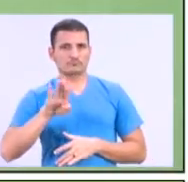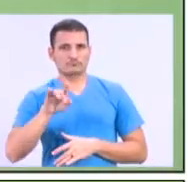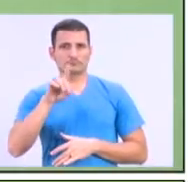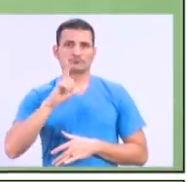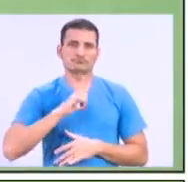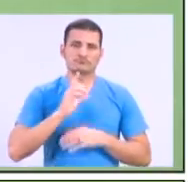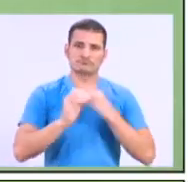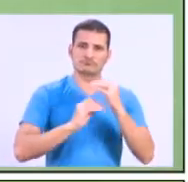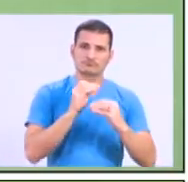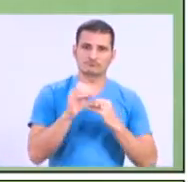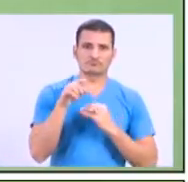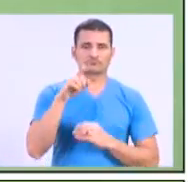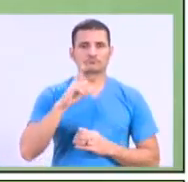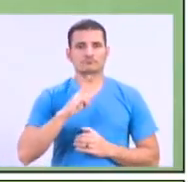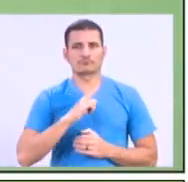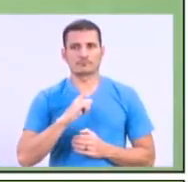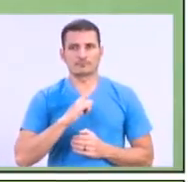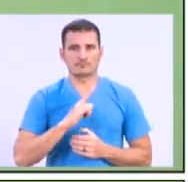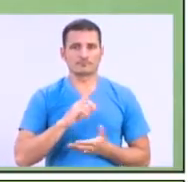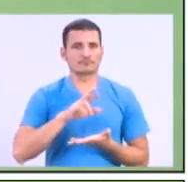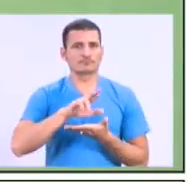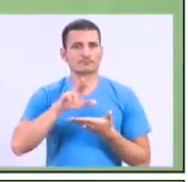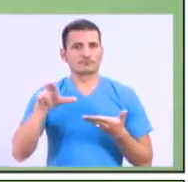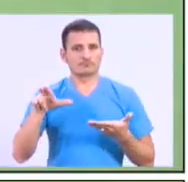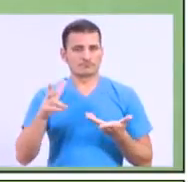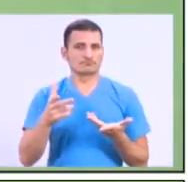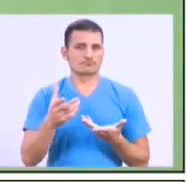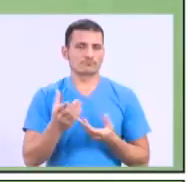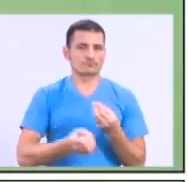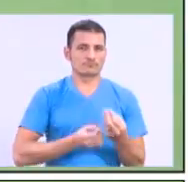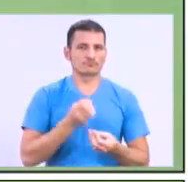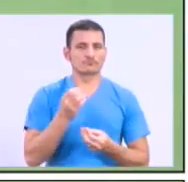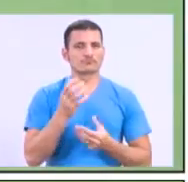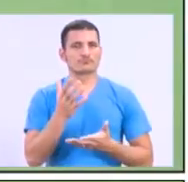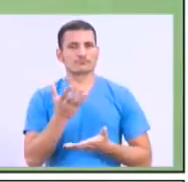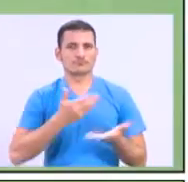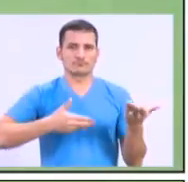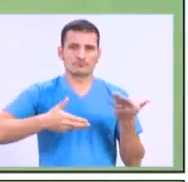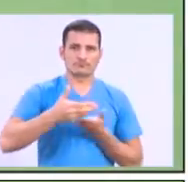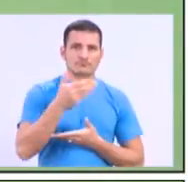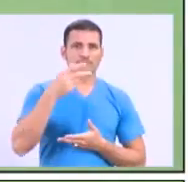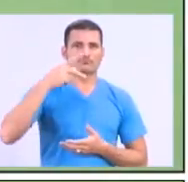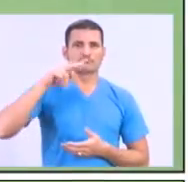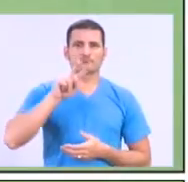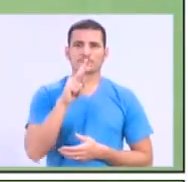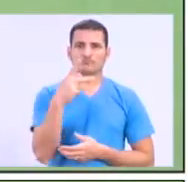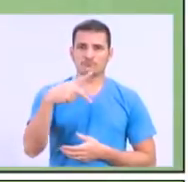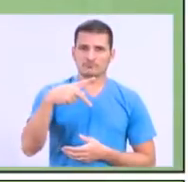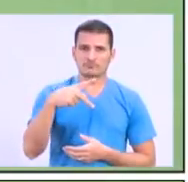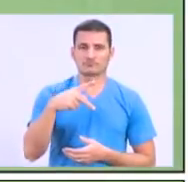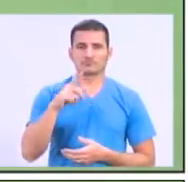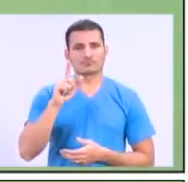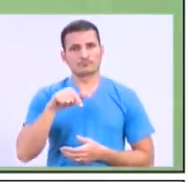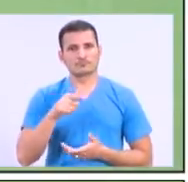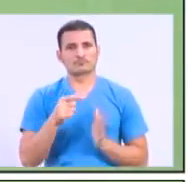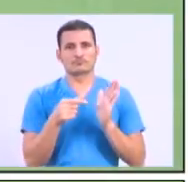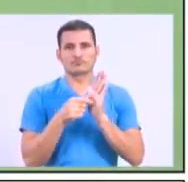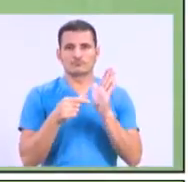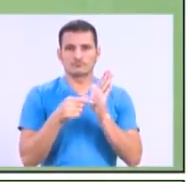do banco de dados, você tem diversas formas de interagir com PHP, né, que é uma